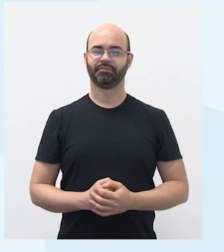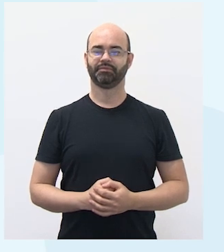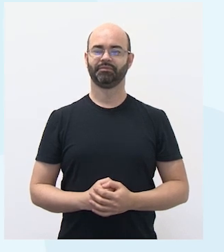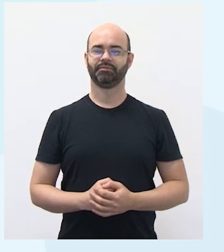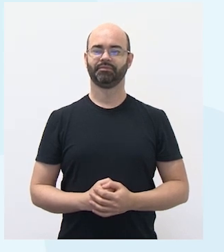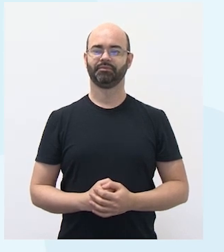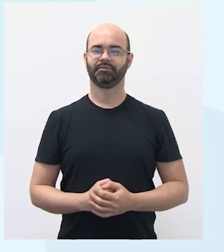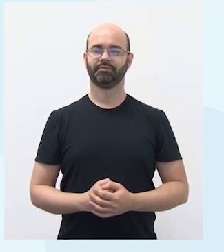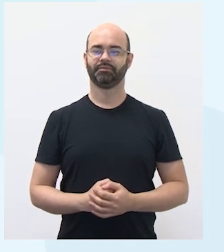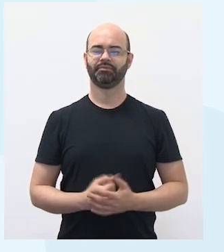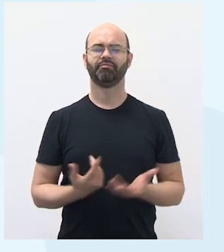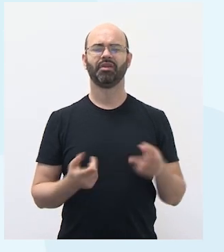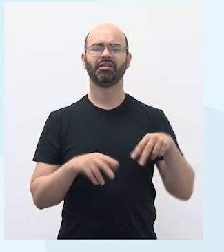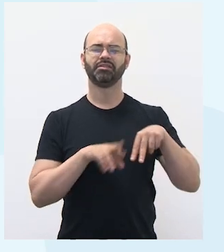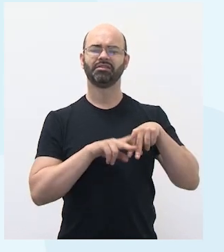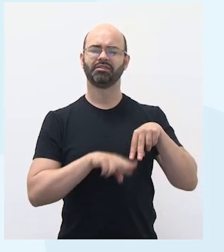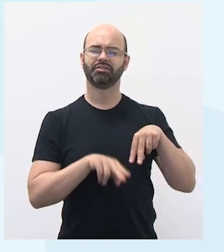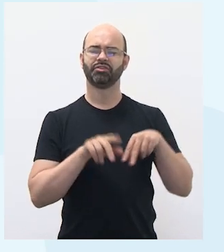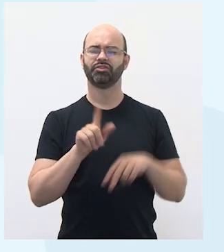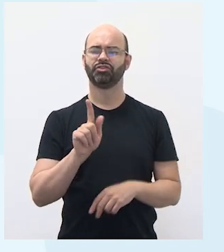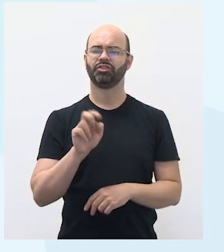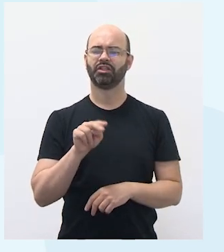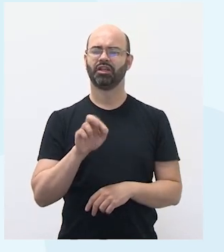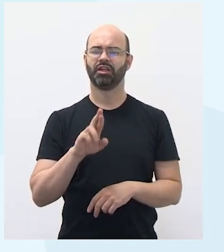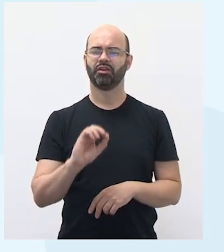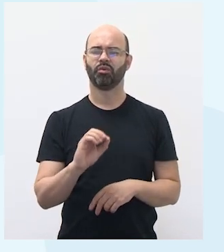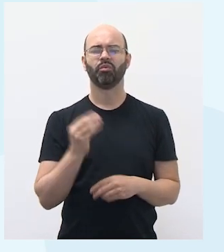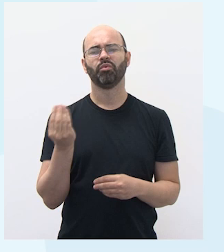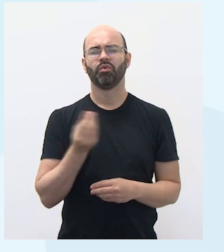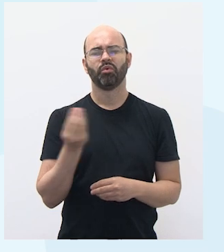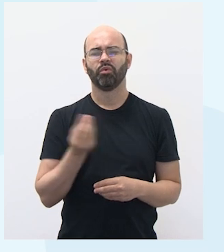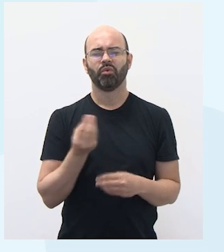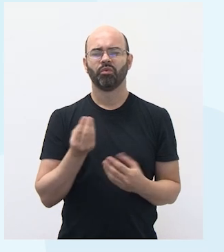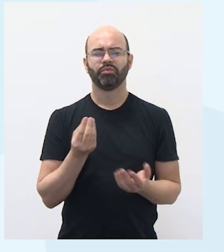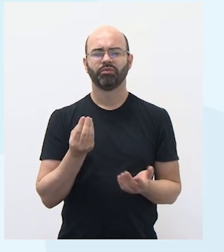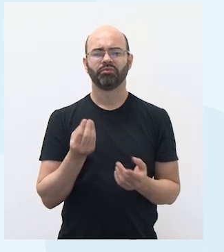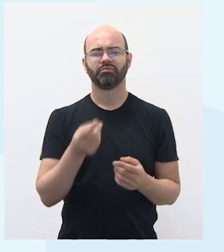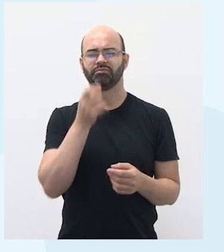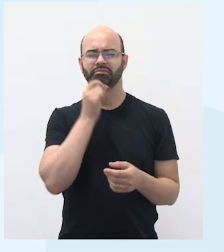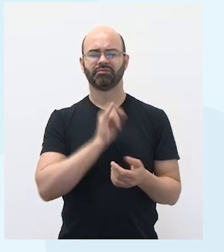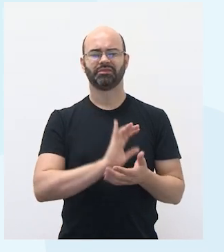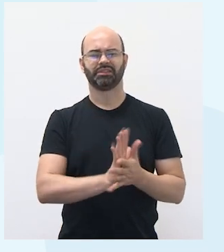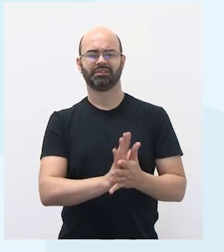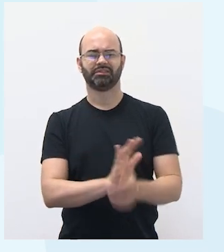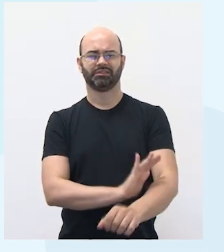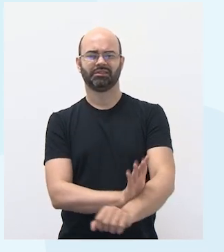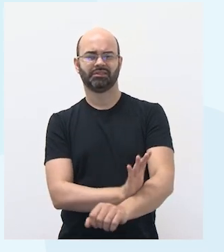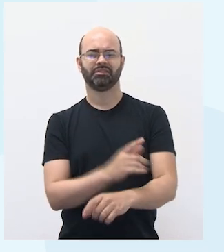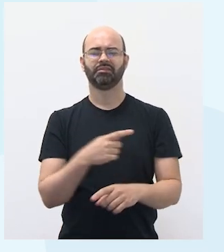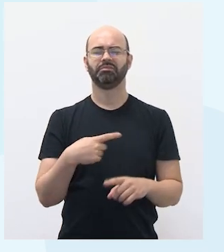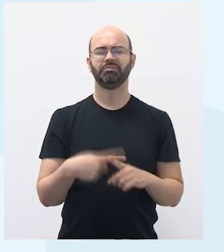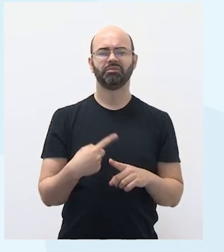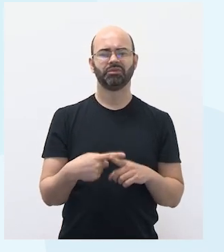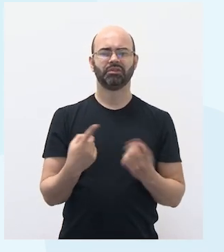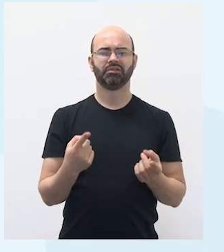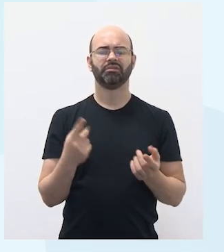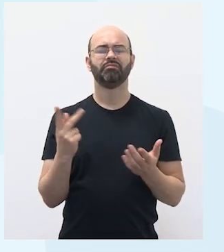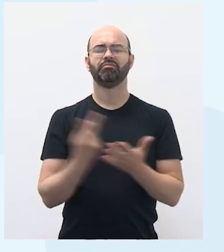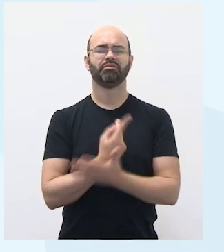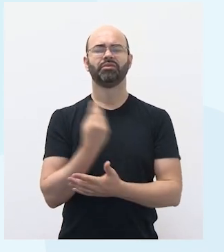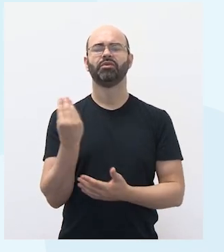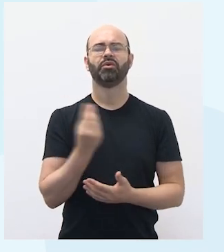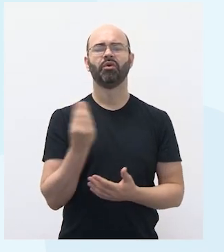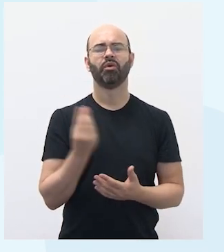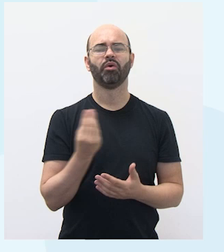Bom, mas o que é gênero? Quais são as discriminações de gênero? Como são essas discriminações e como elas acontecem?